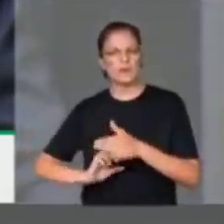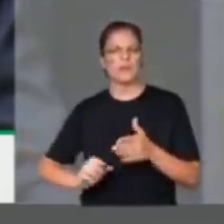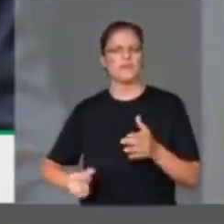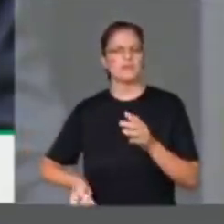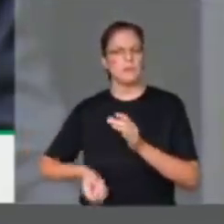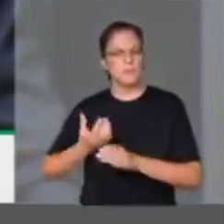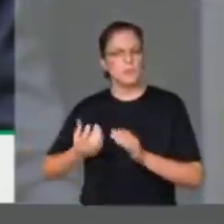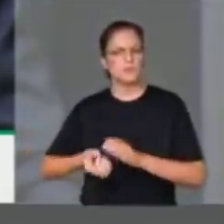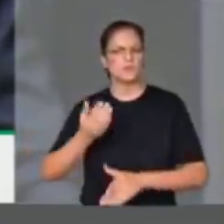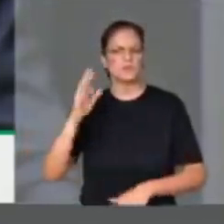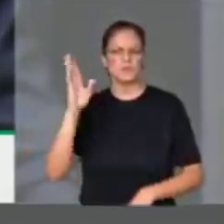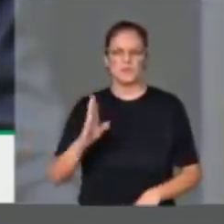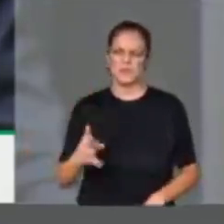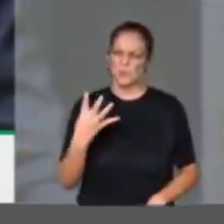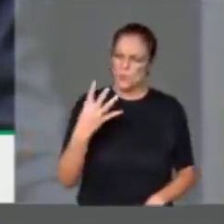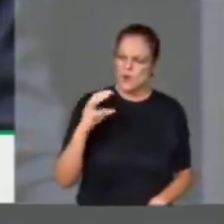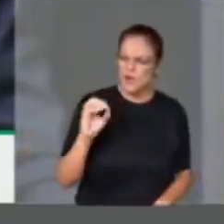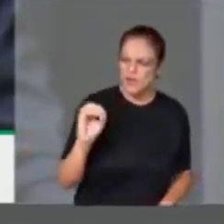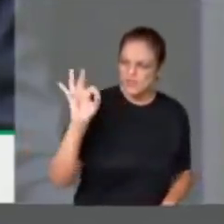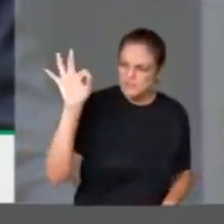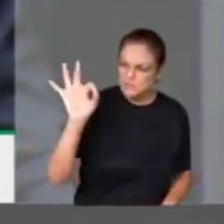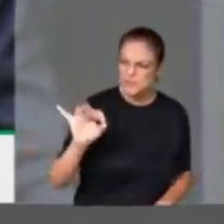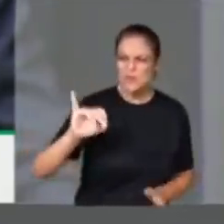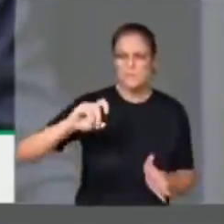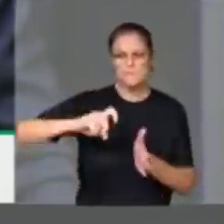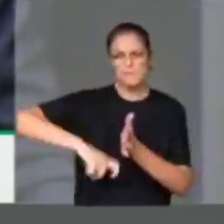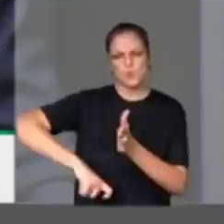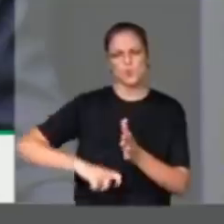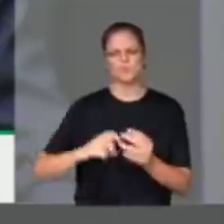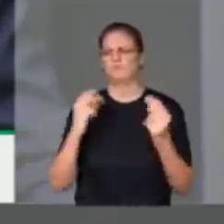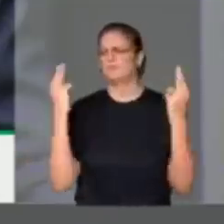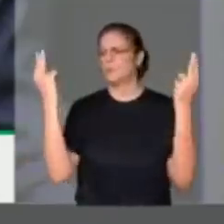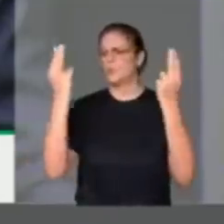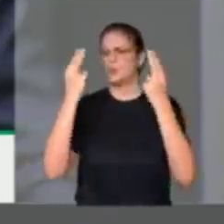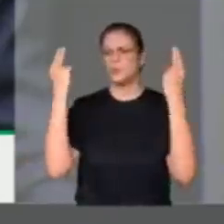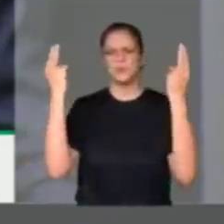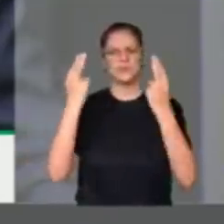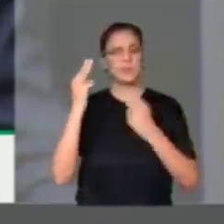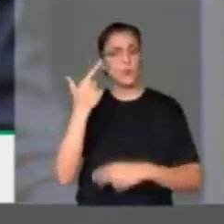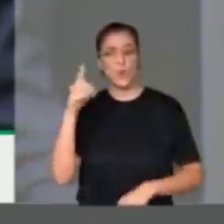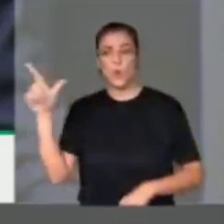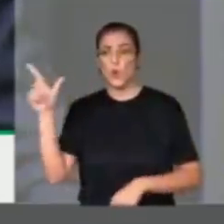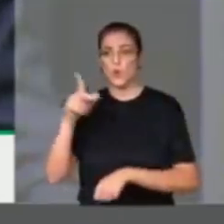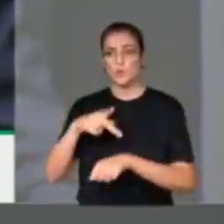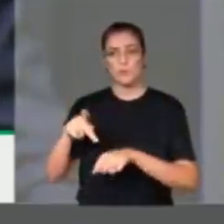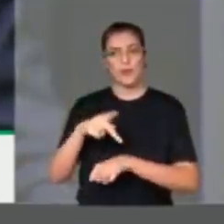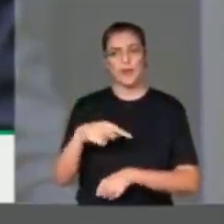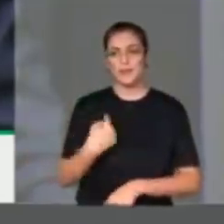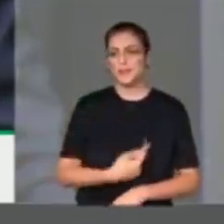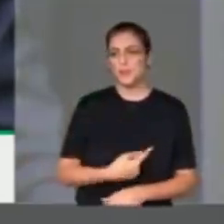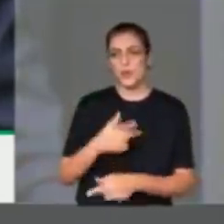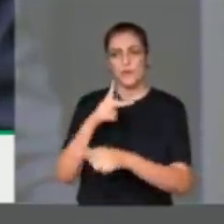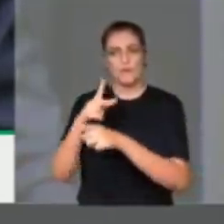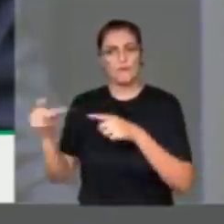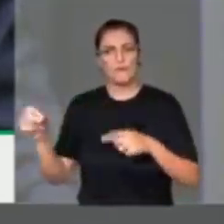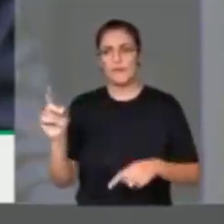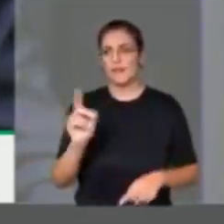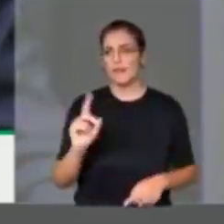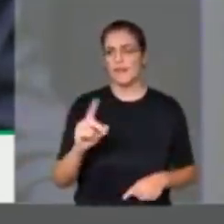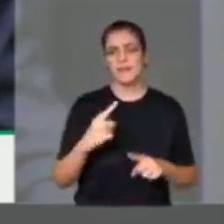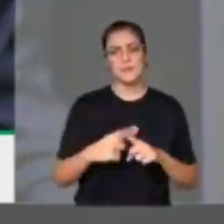empresário brasileiro com 40% de carga tributária. Não tem como a gente competir com nenhum país do mundo com essa carga